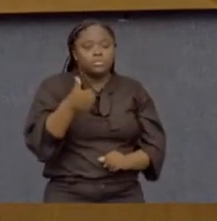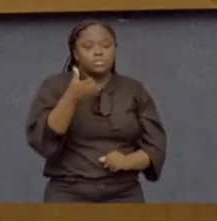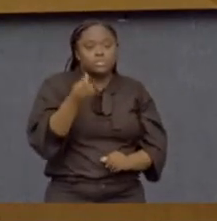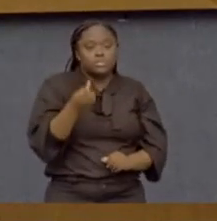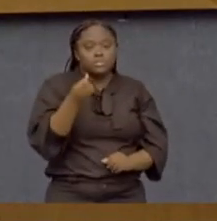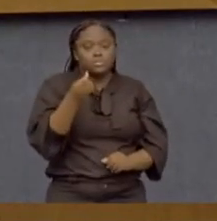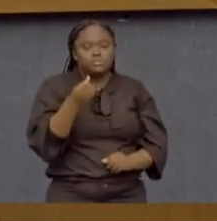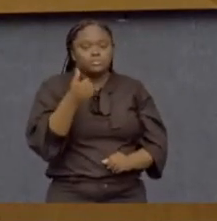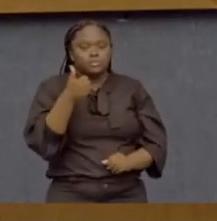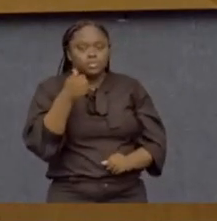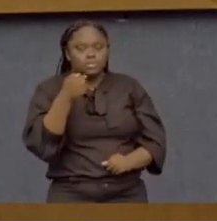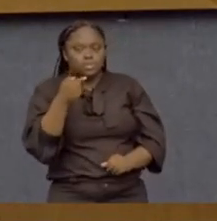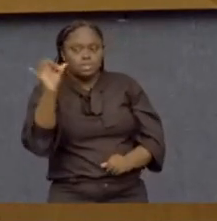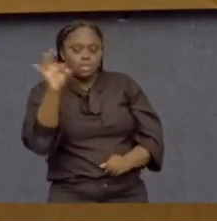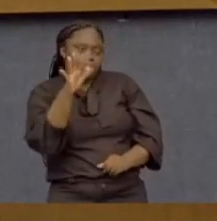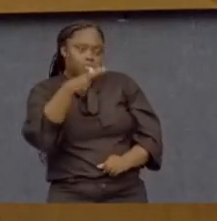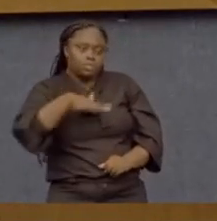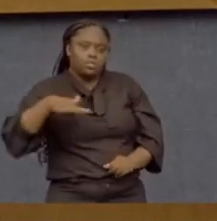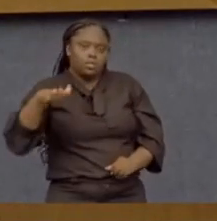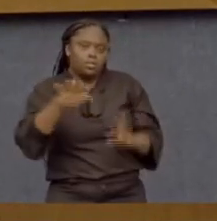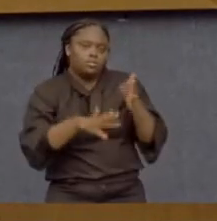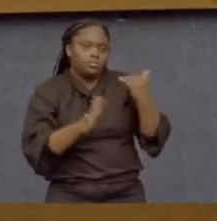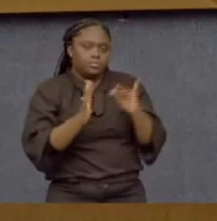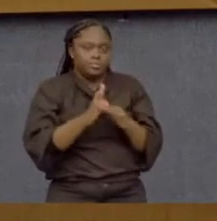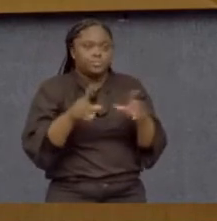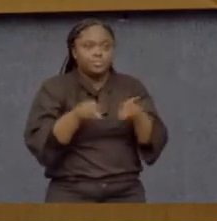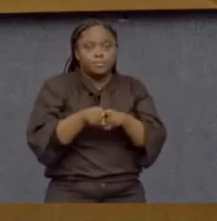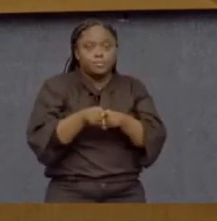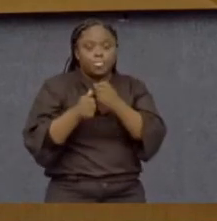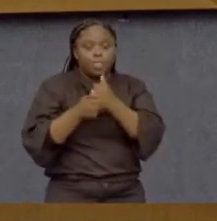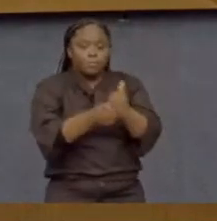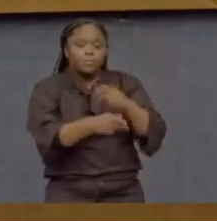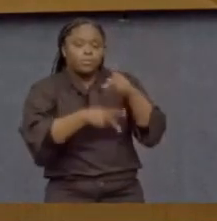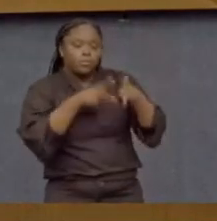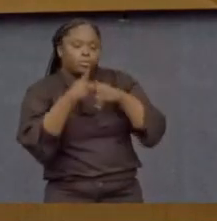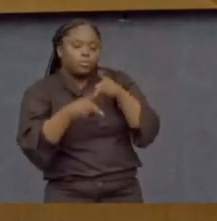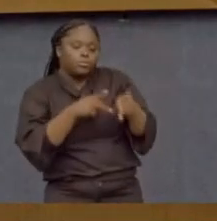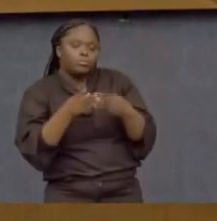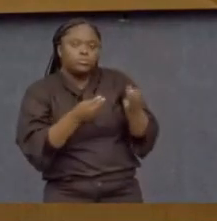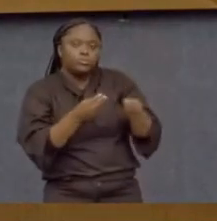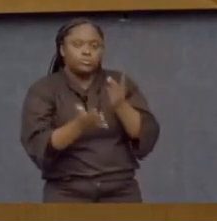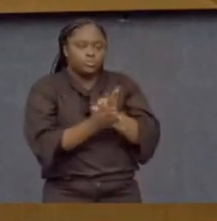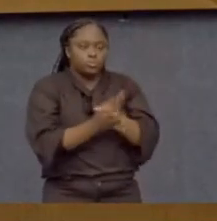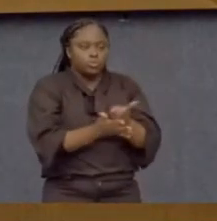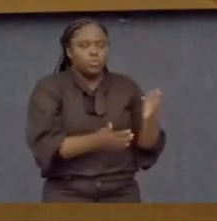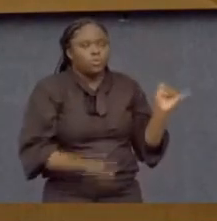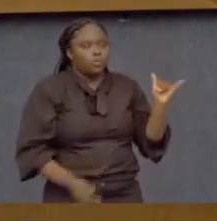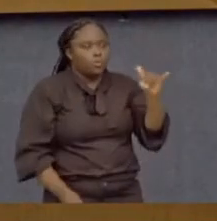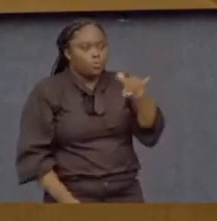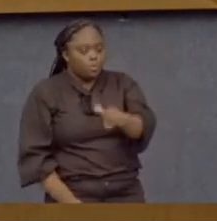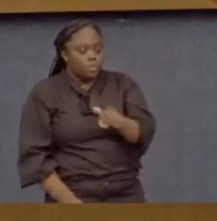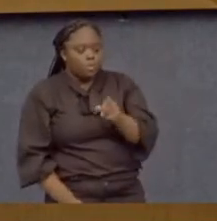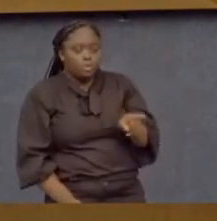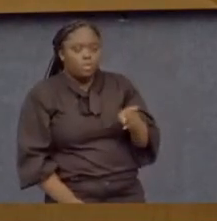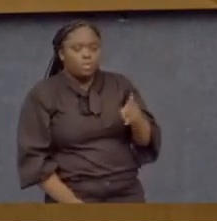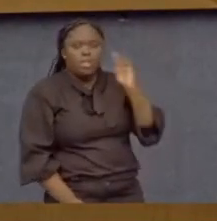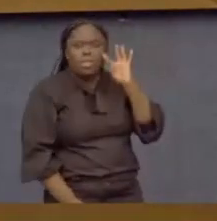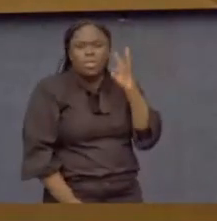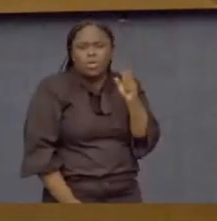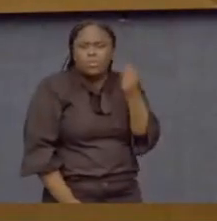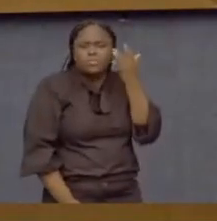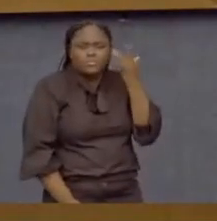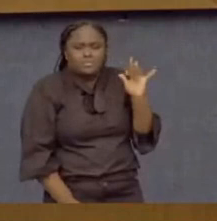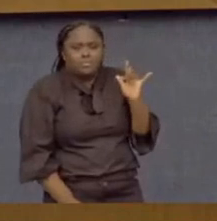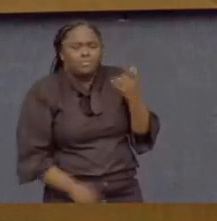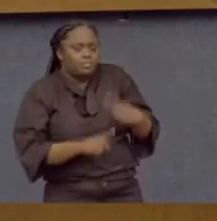17% da área total. Sobre o apoio da população quanto à manutenção do aeroporto como aeroporto, eu acho estranho